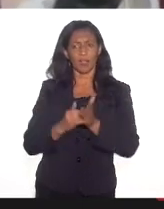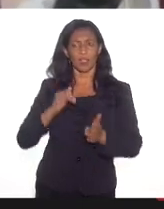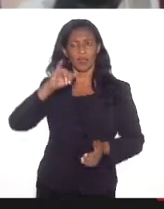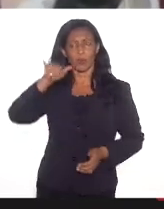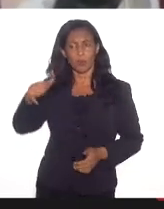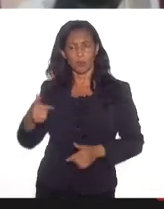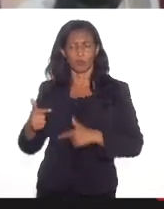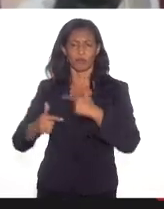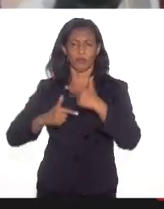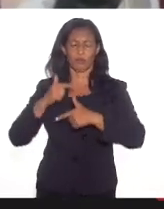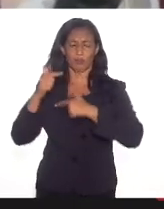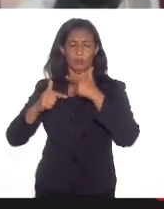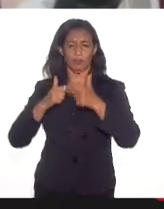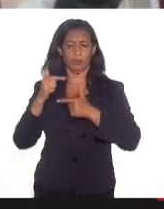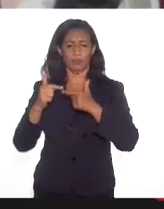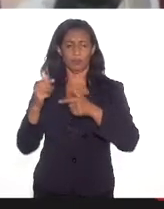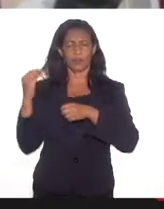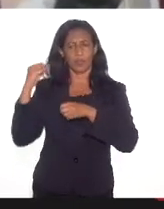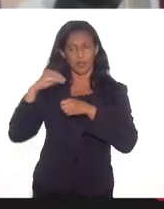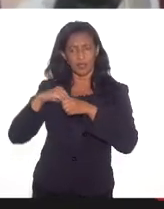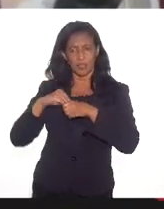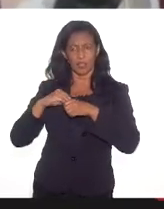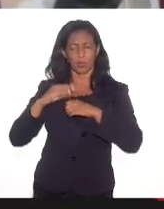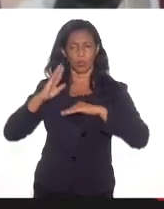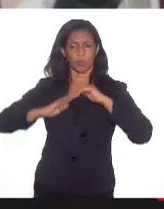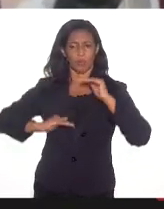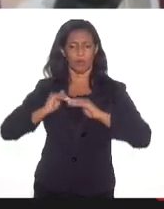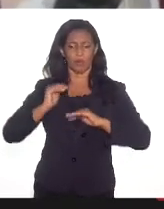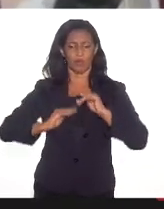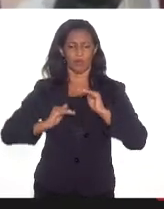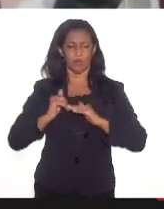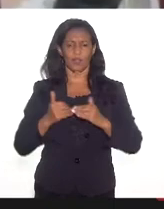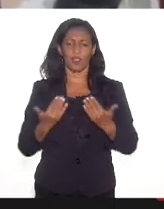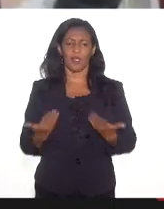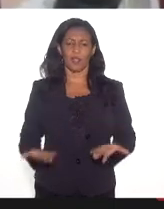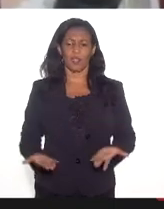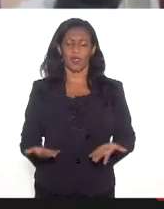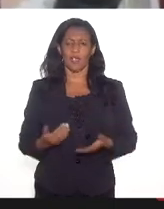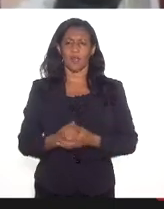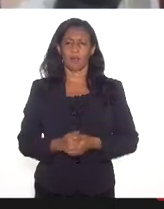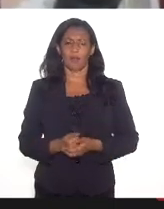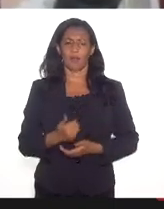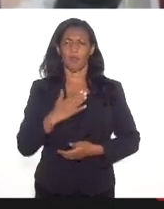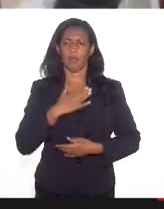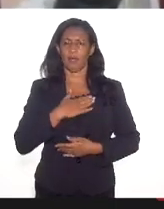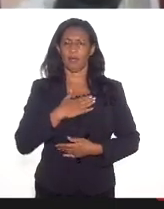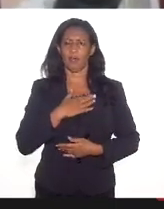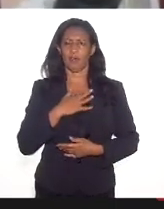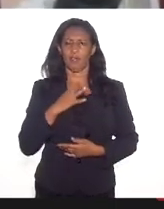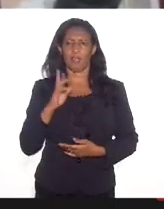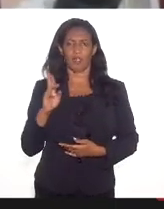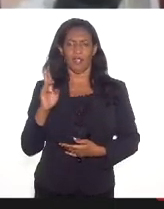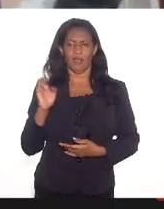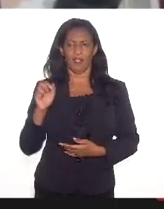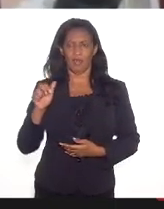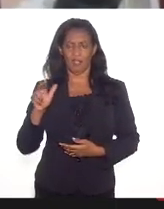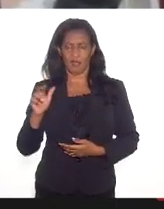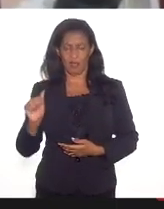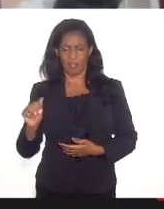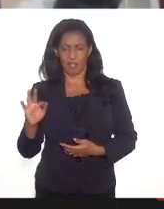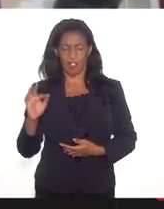vocação neste sentido querida Renata Souza que a renda básica de